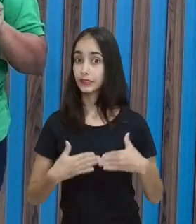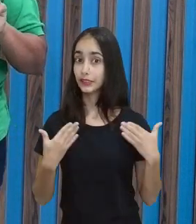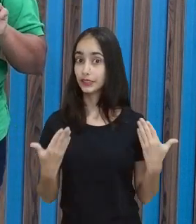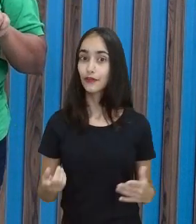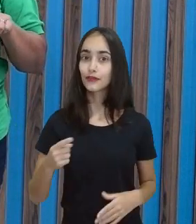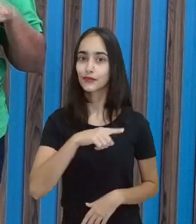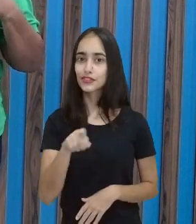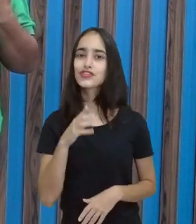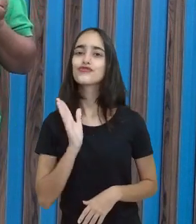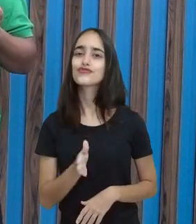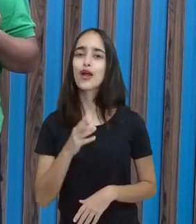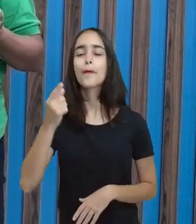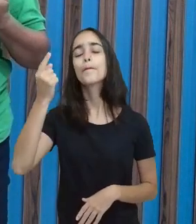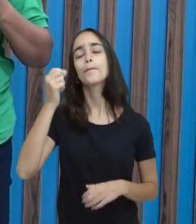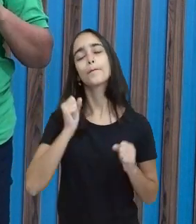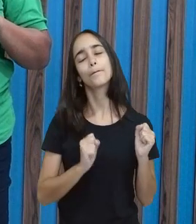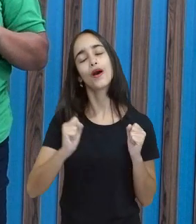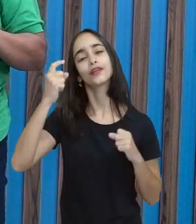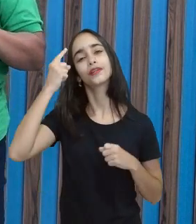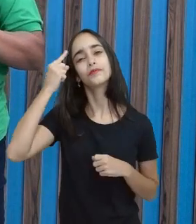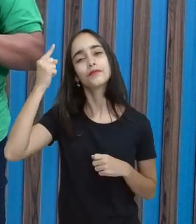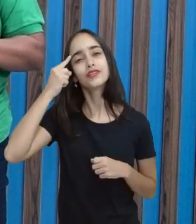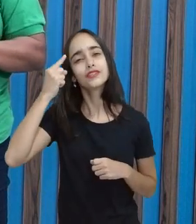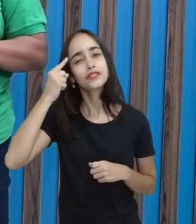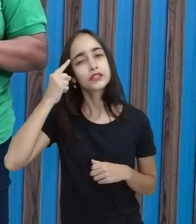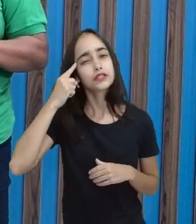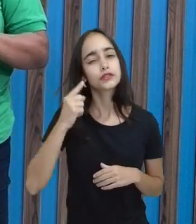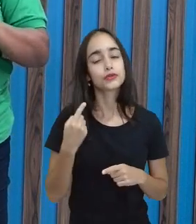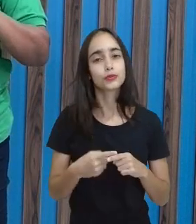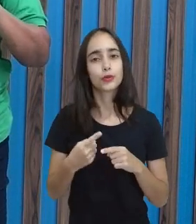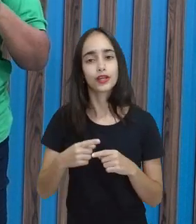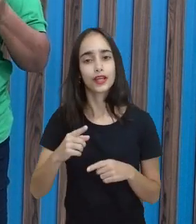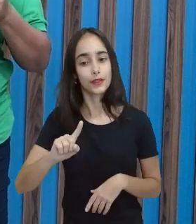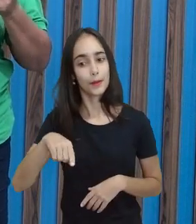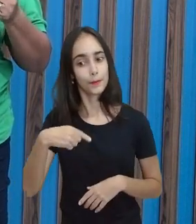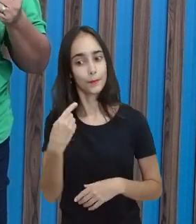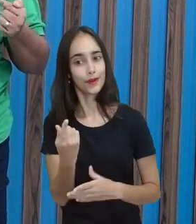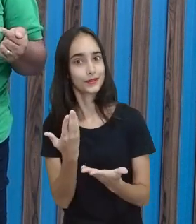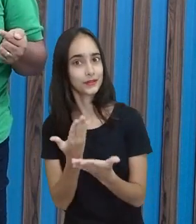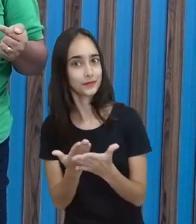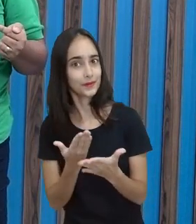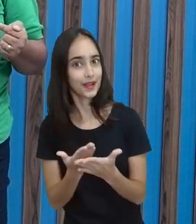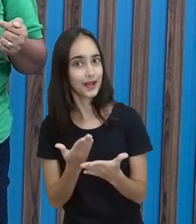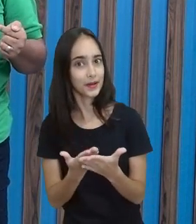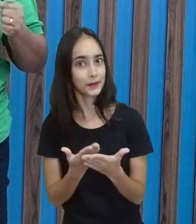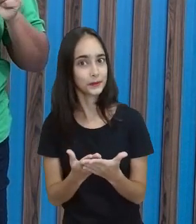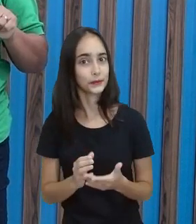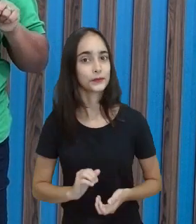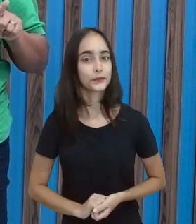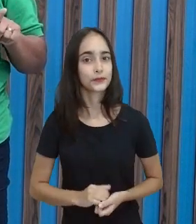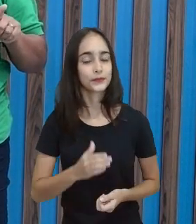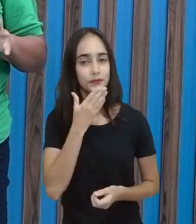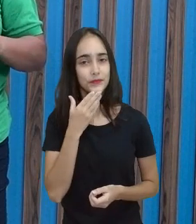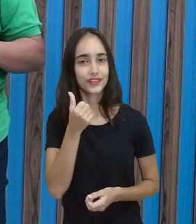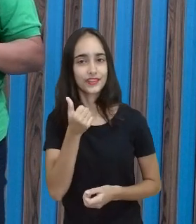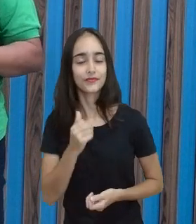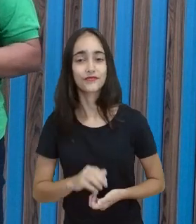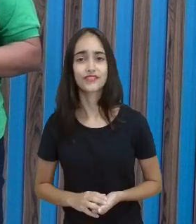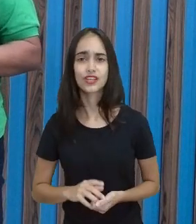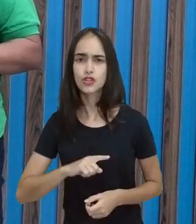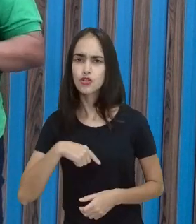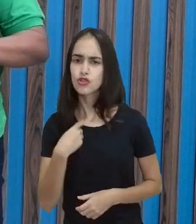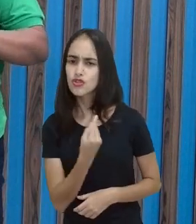vocês já podem ir pensando, porque nas próximas aulas, ou na próxima aula, mas melhor dizendo, a gente